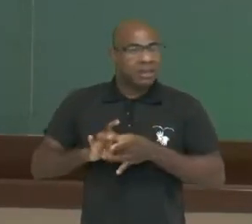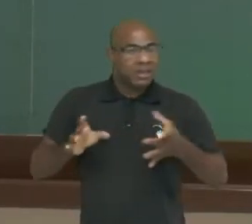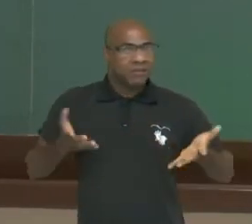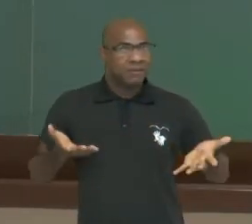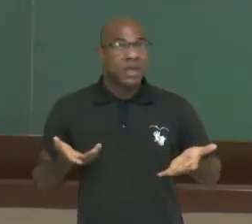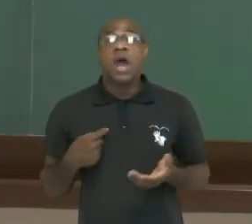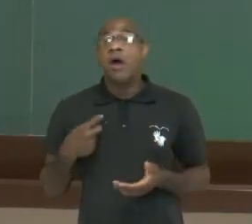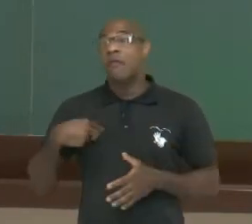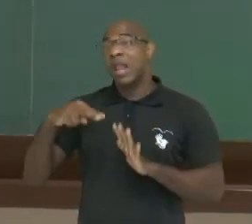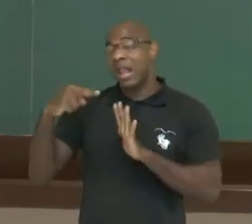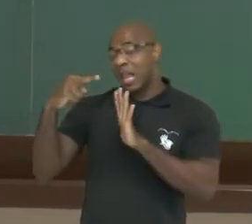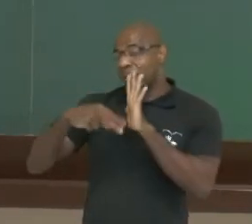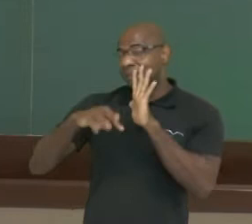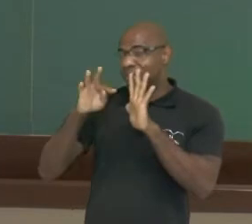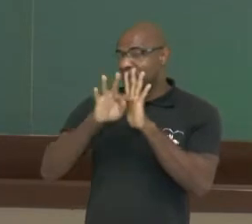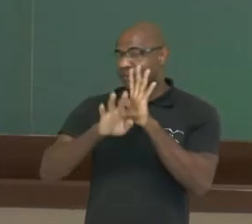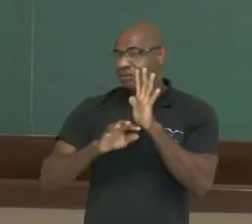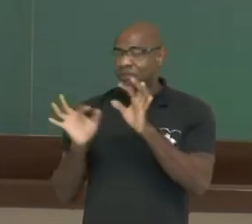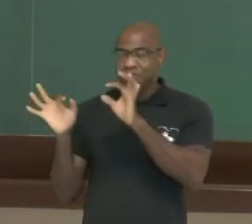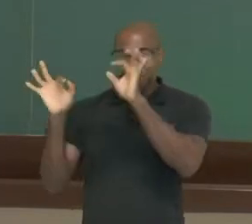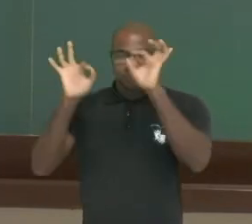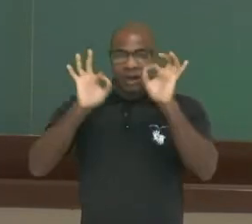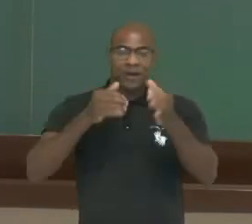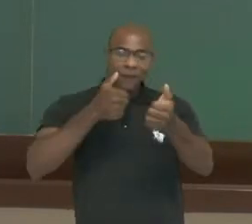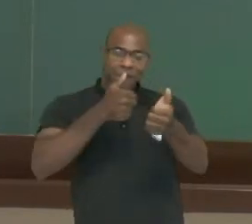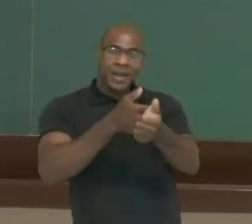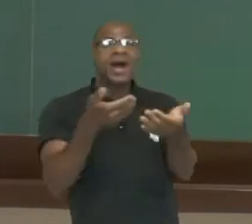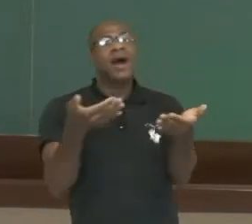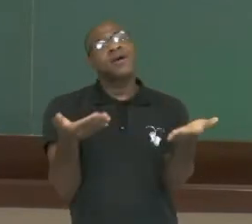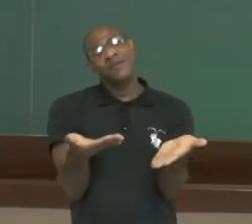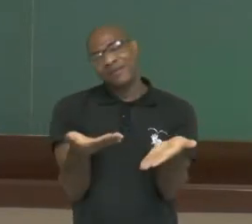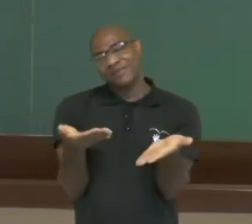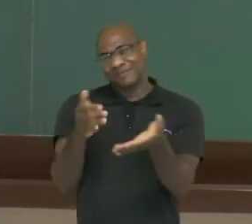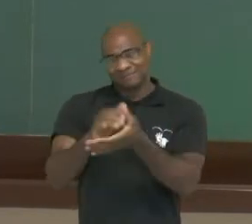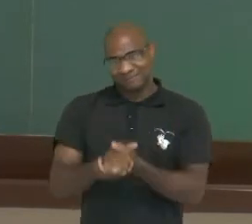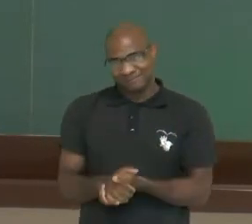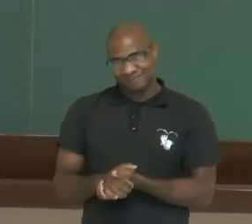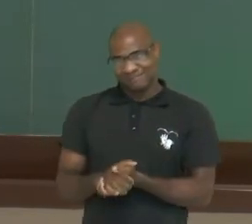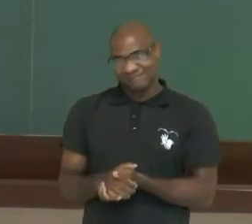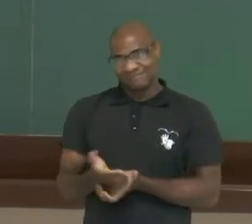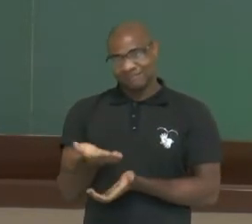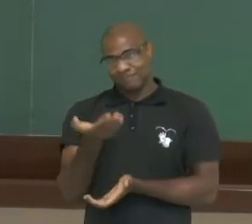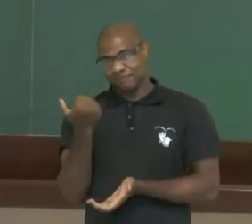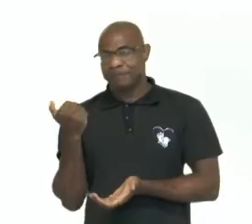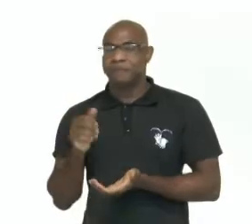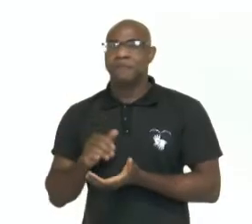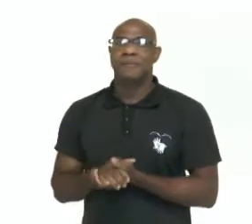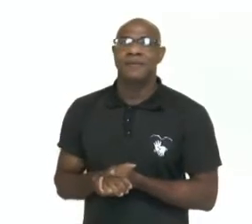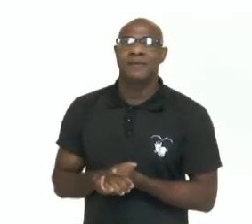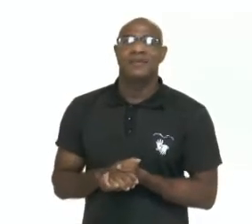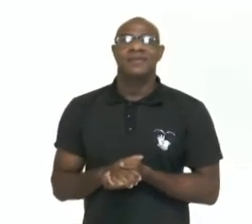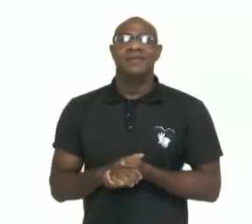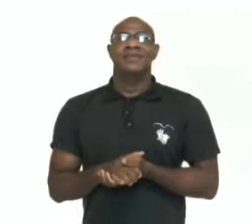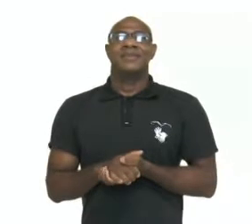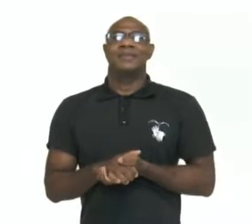para vocês. Acompanhe aí, né? Depois a gente vai bater um papo sobre ele. Bora lá? Vamos lá para o slide.